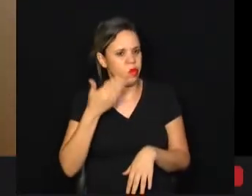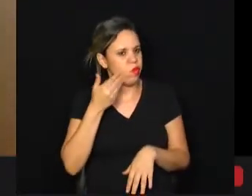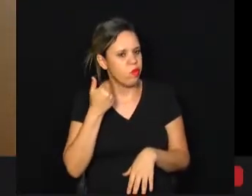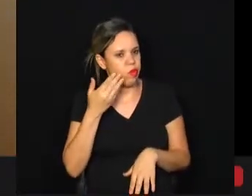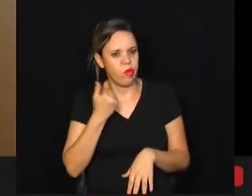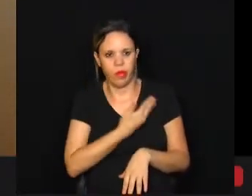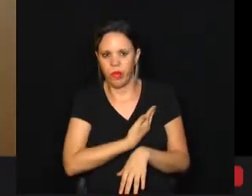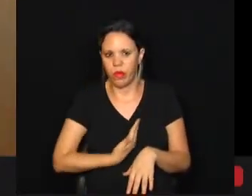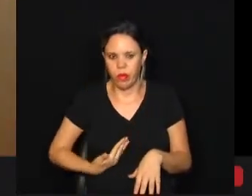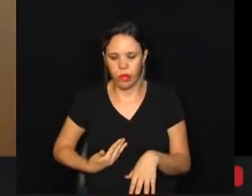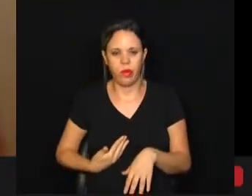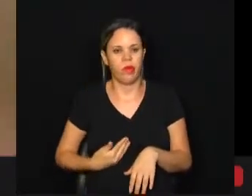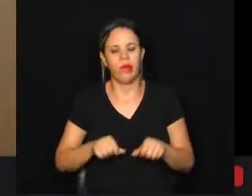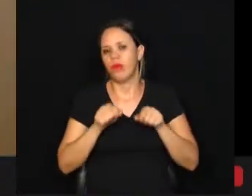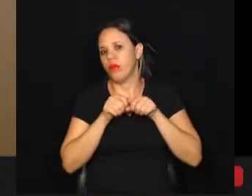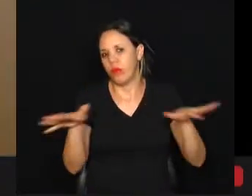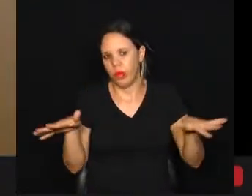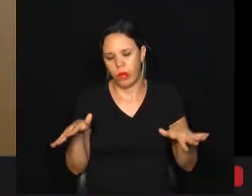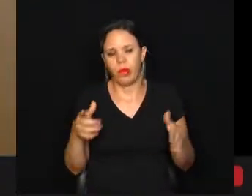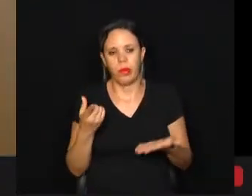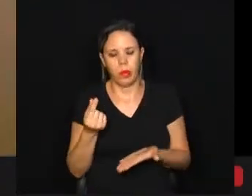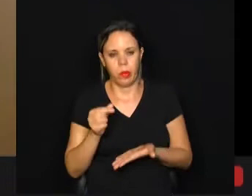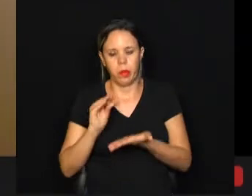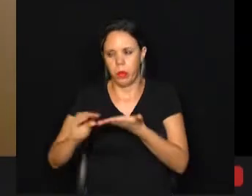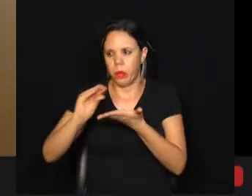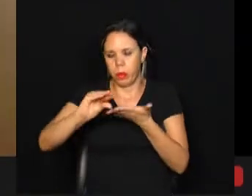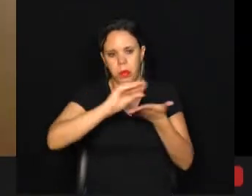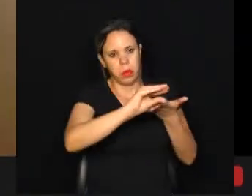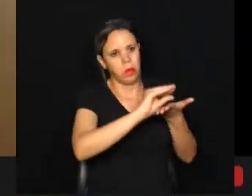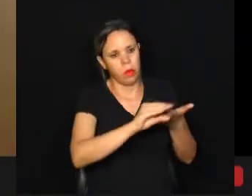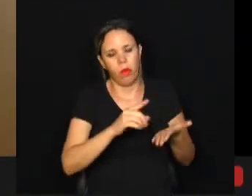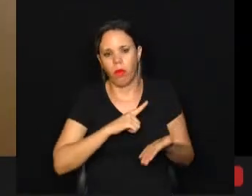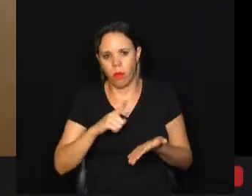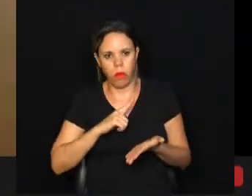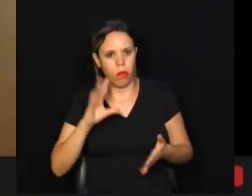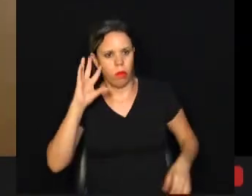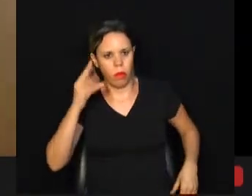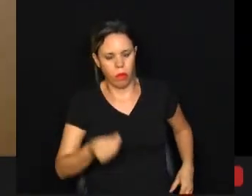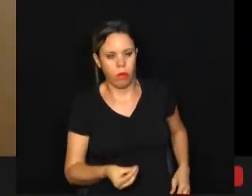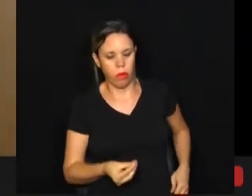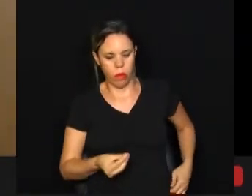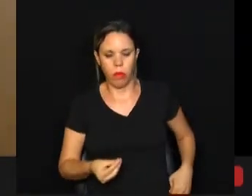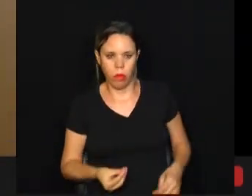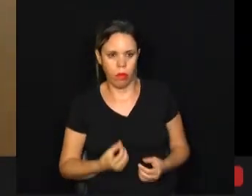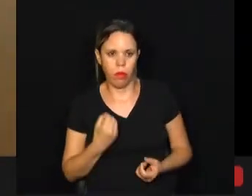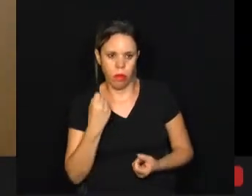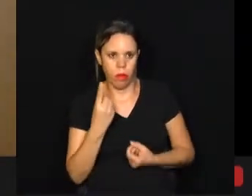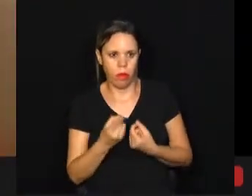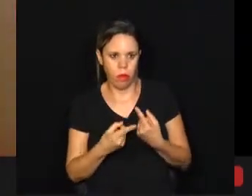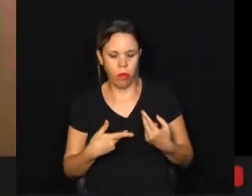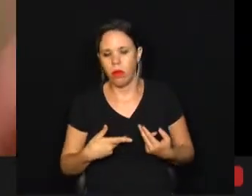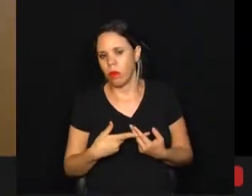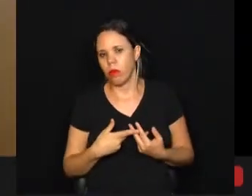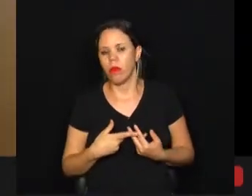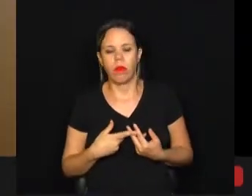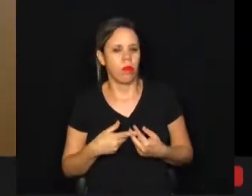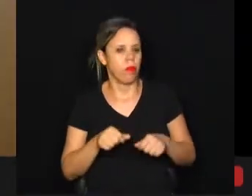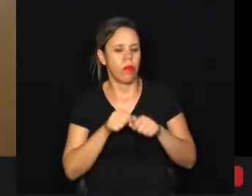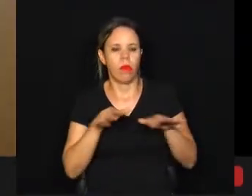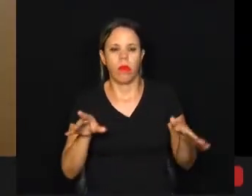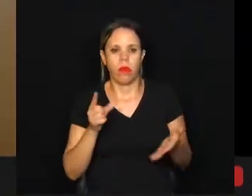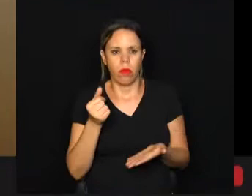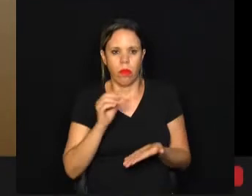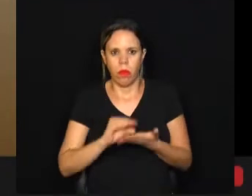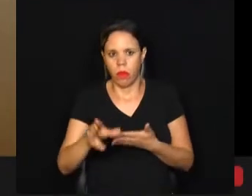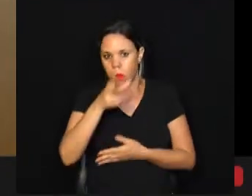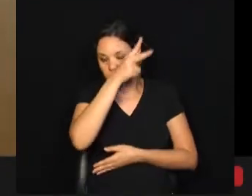Estado. Ela distribui recursos. Isso é o que nós temos que entender. É um dos fatores que mais distribui recurso